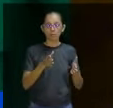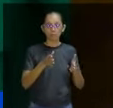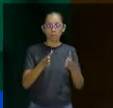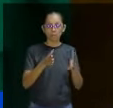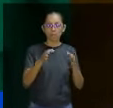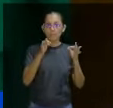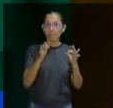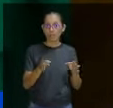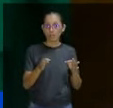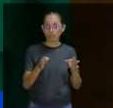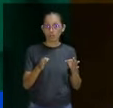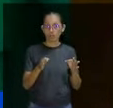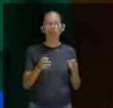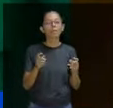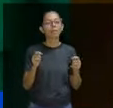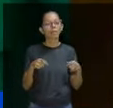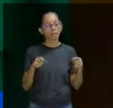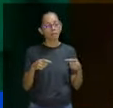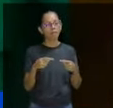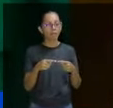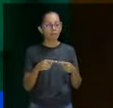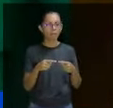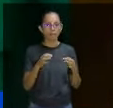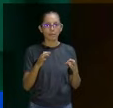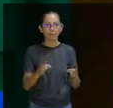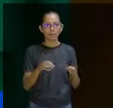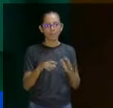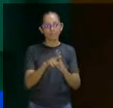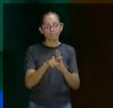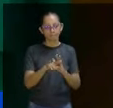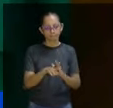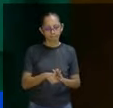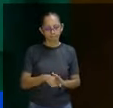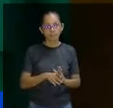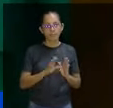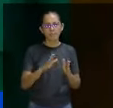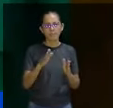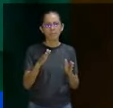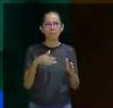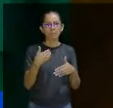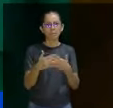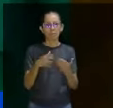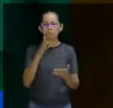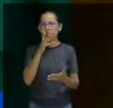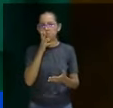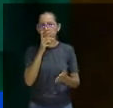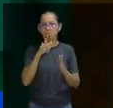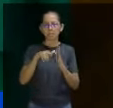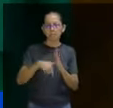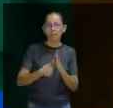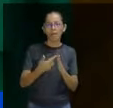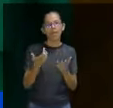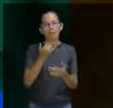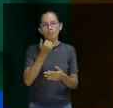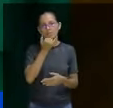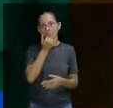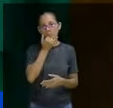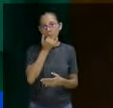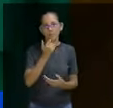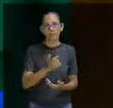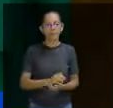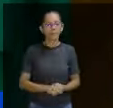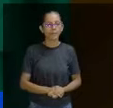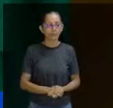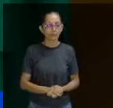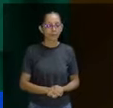adequada, se opera o Instituto da Preclusão, que é o que se vê na oportunidade. Esta manifestação eu faço em relação